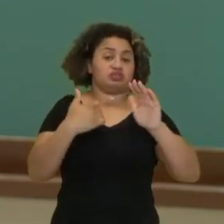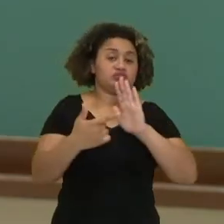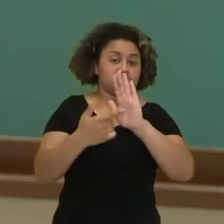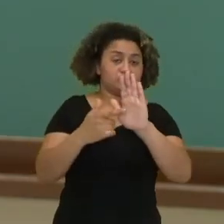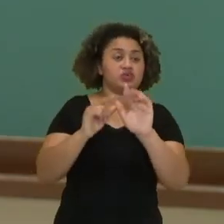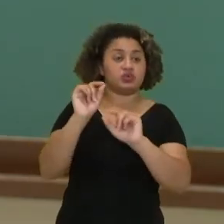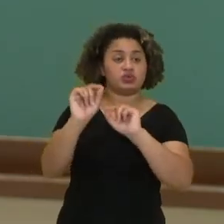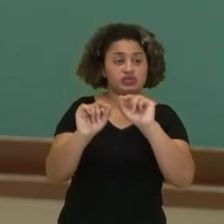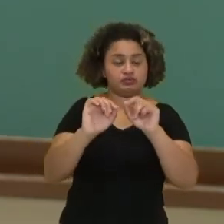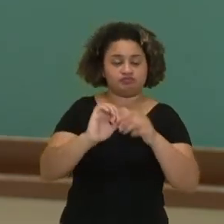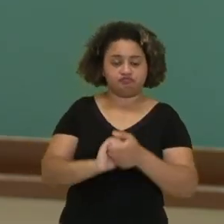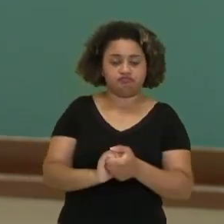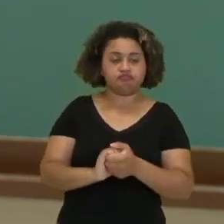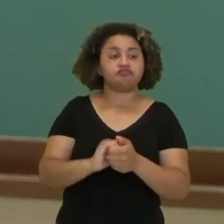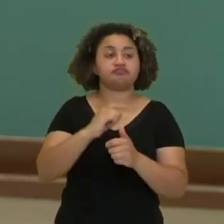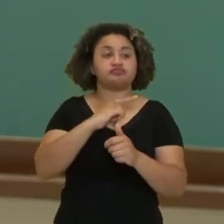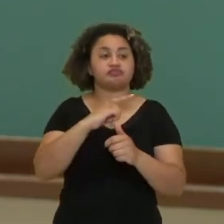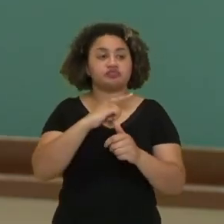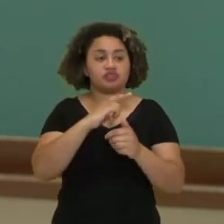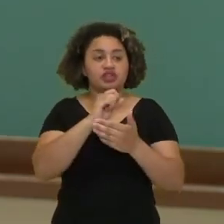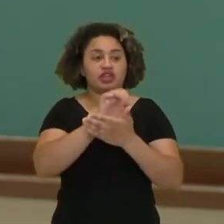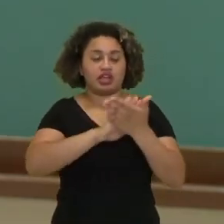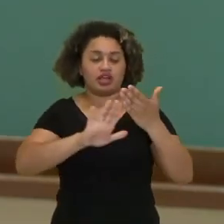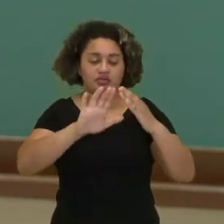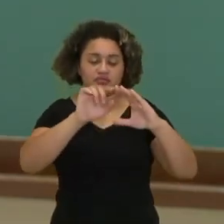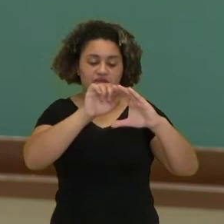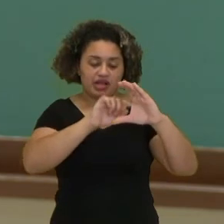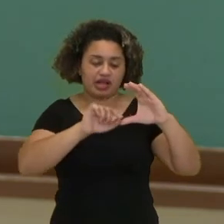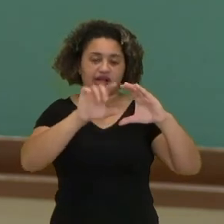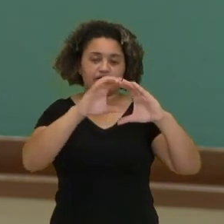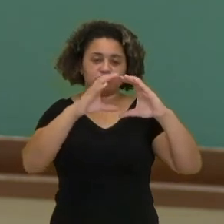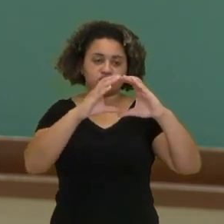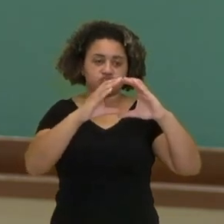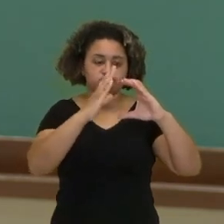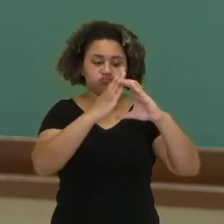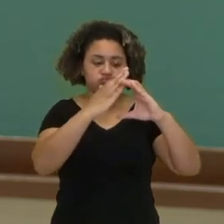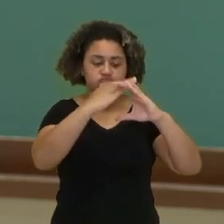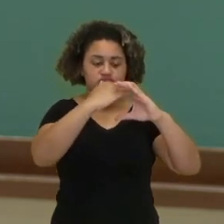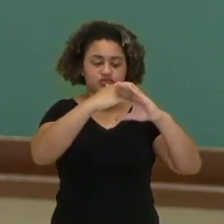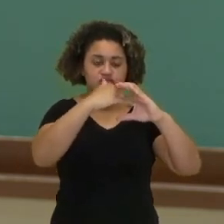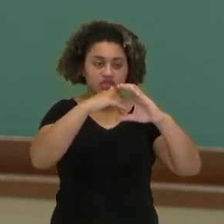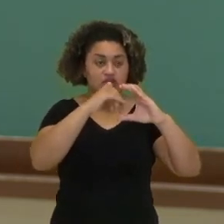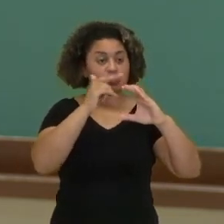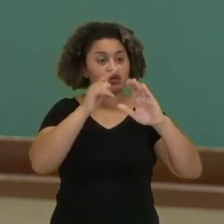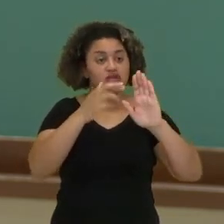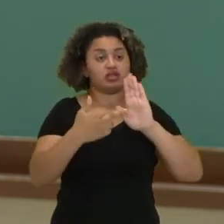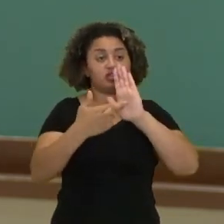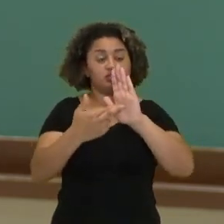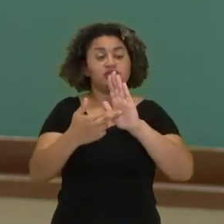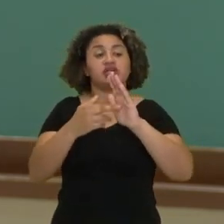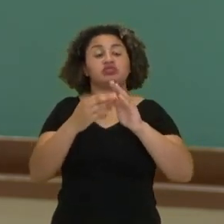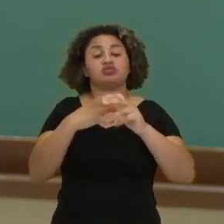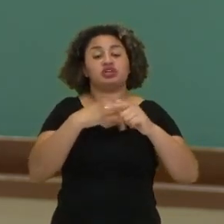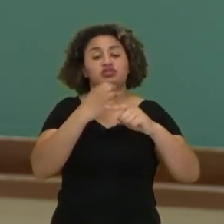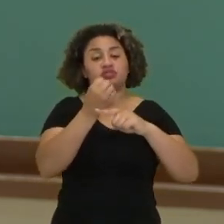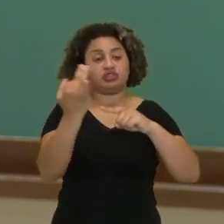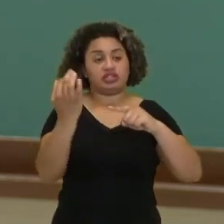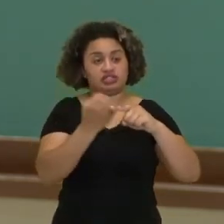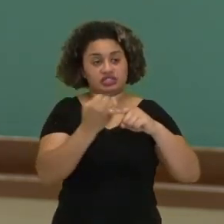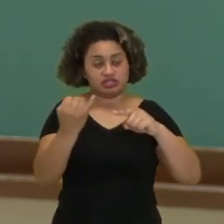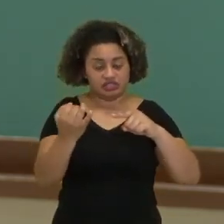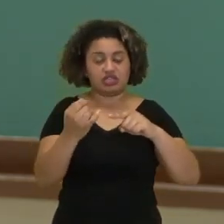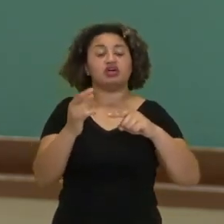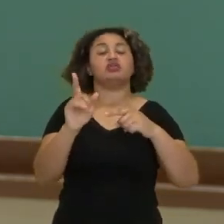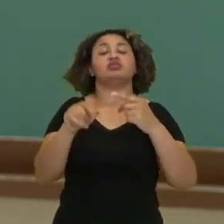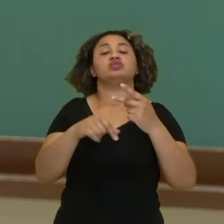indicada. Então, vocês têm aqui uma figura, vocês vão representar essa figura na sua forma fracionária, na sua